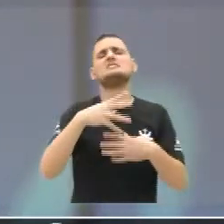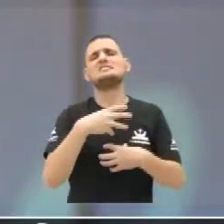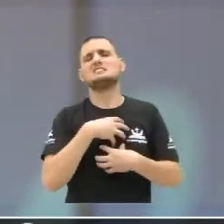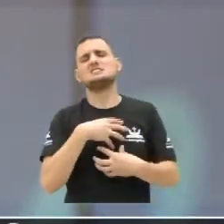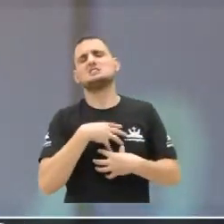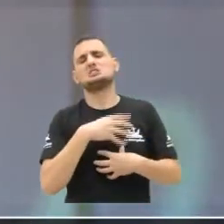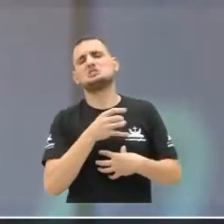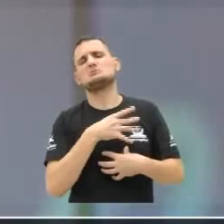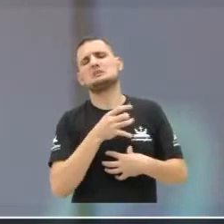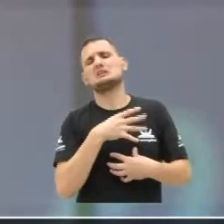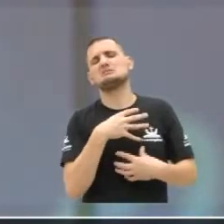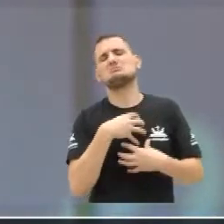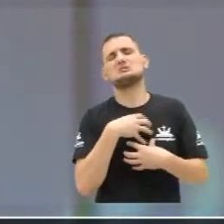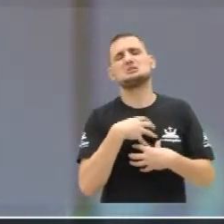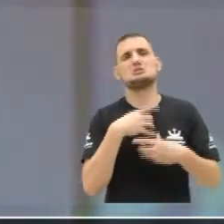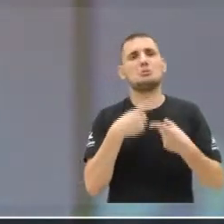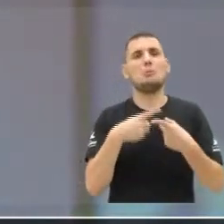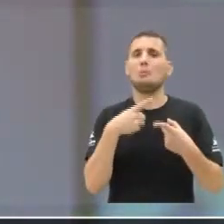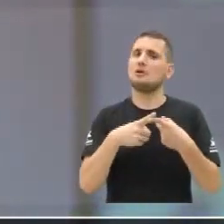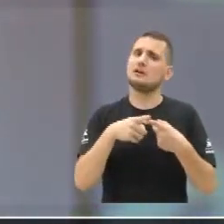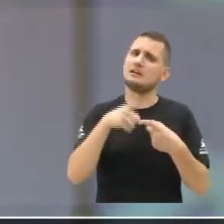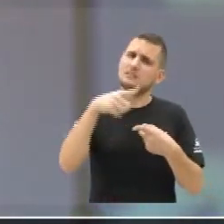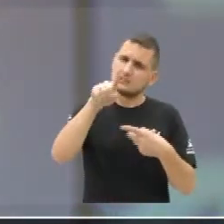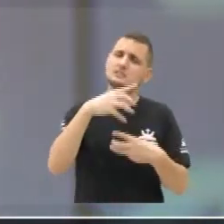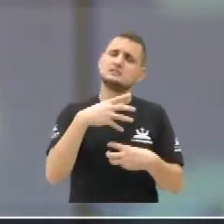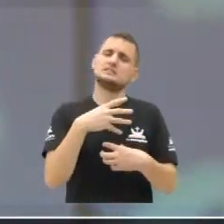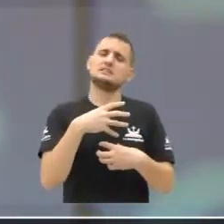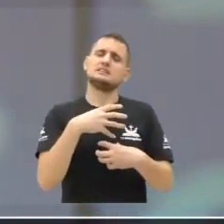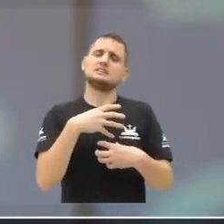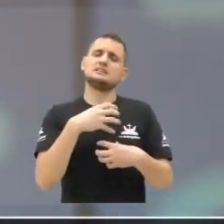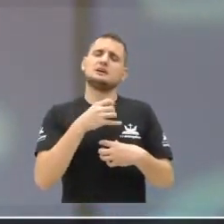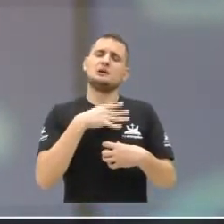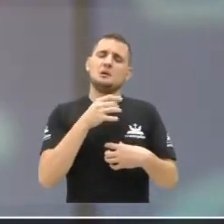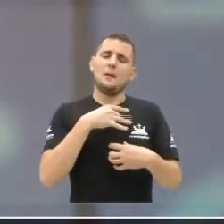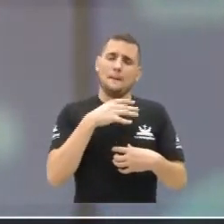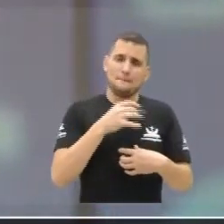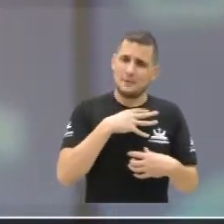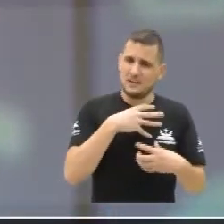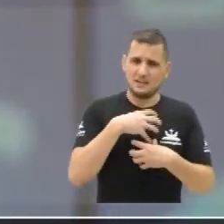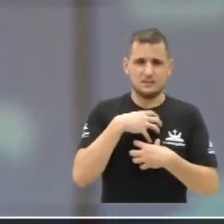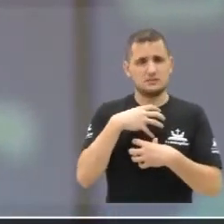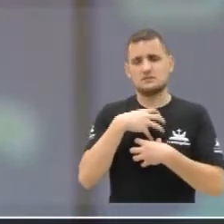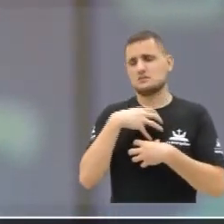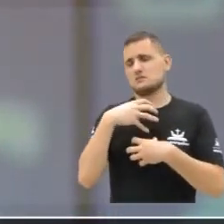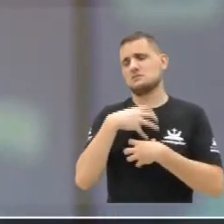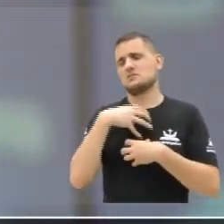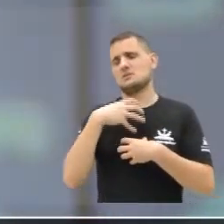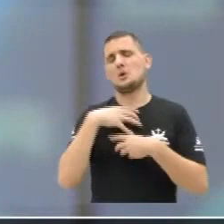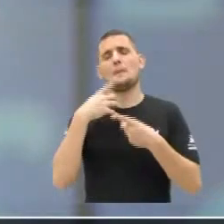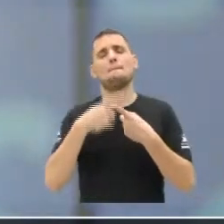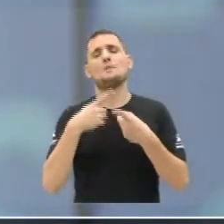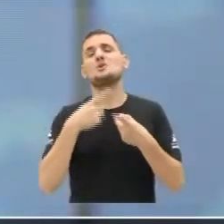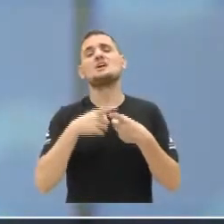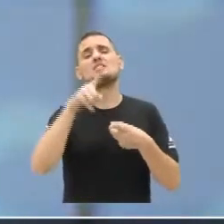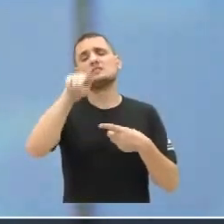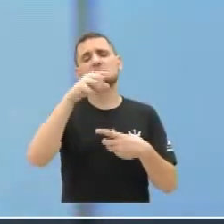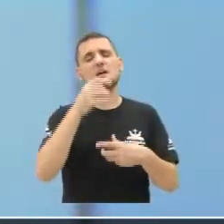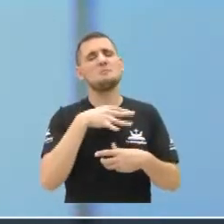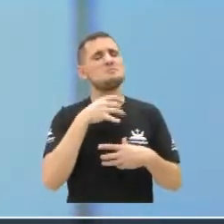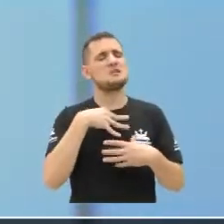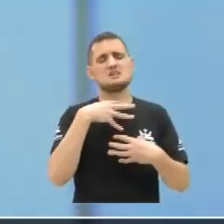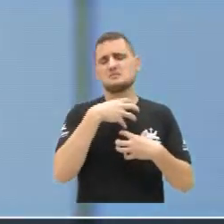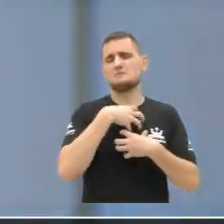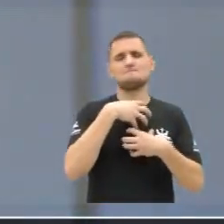porque tendes medo, porque tendes medo,